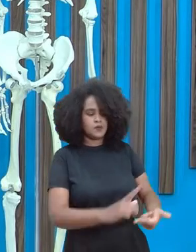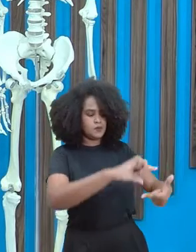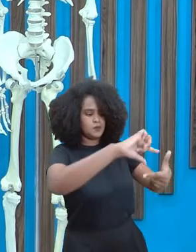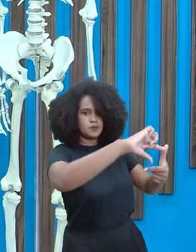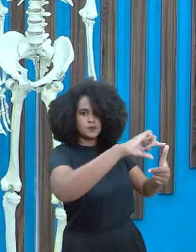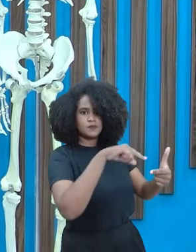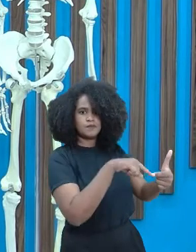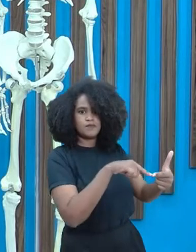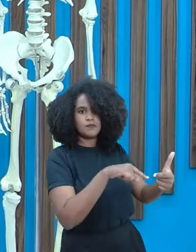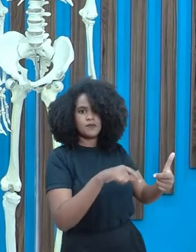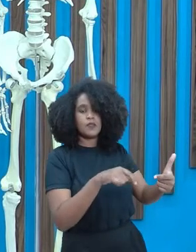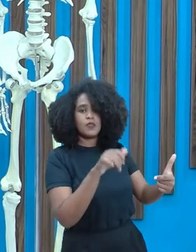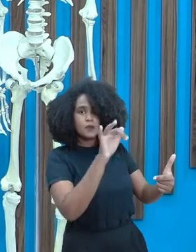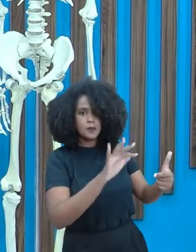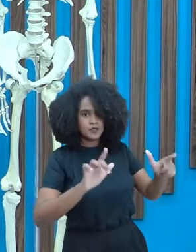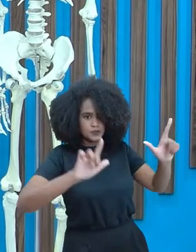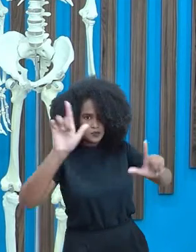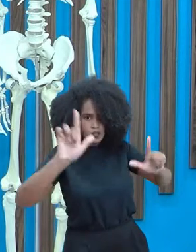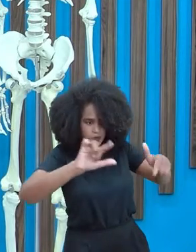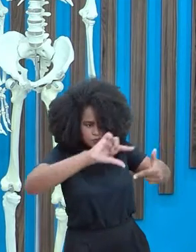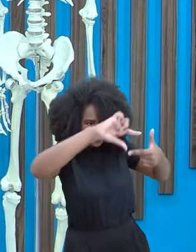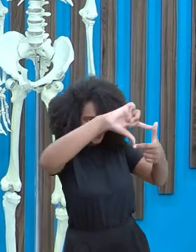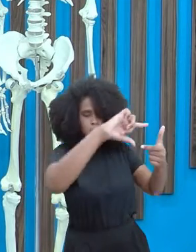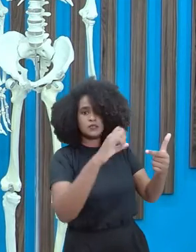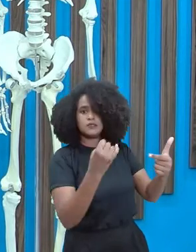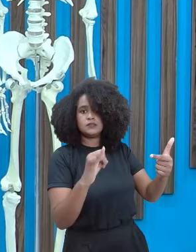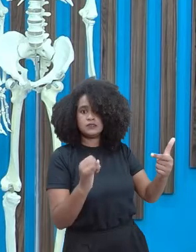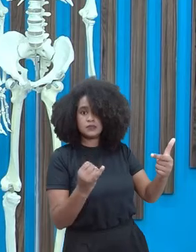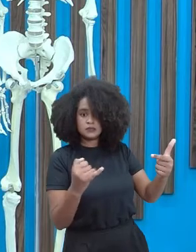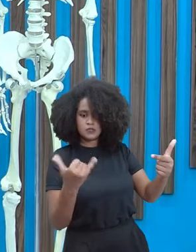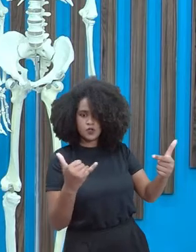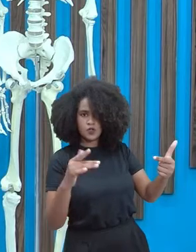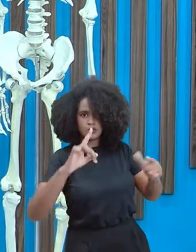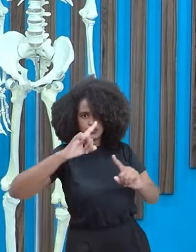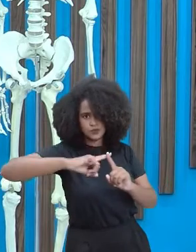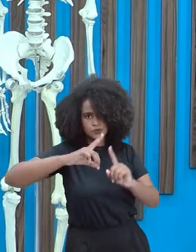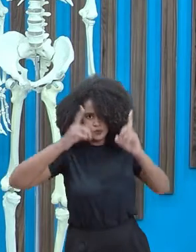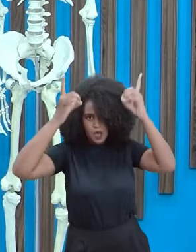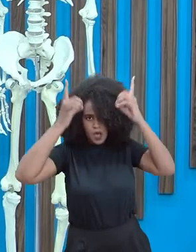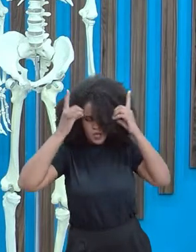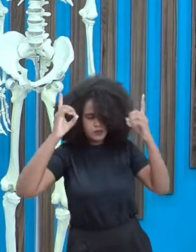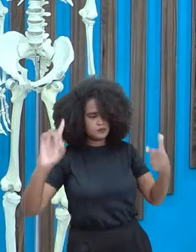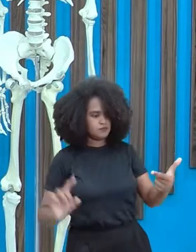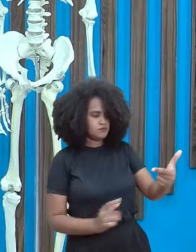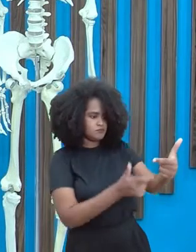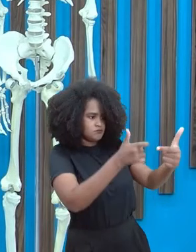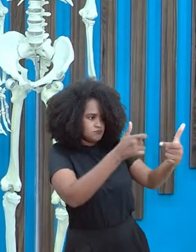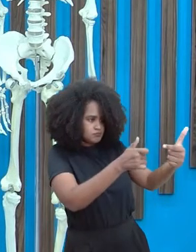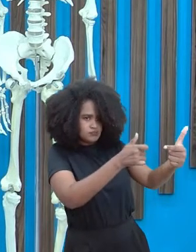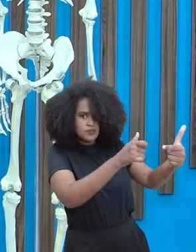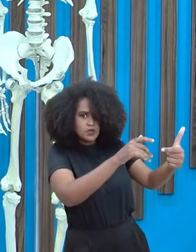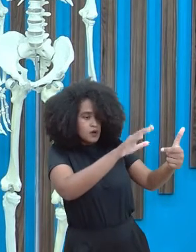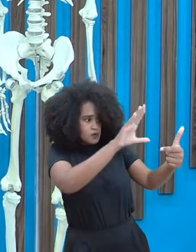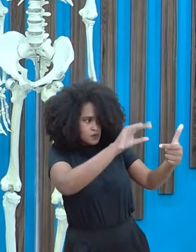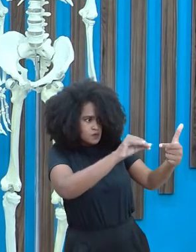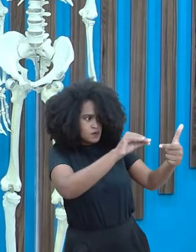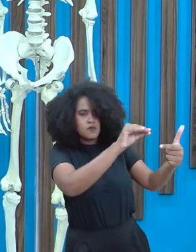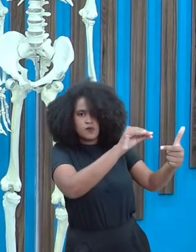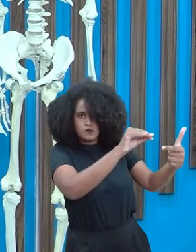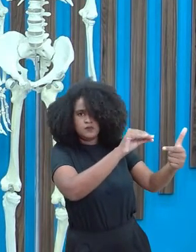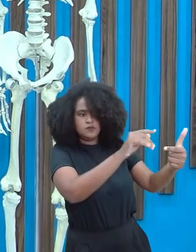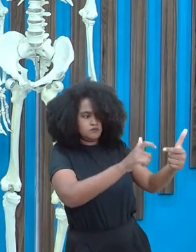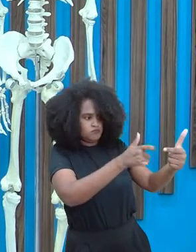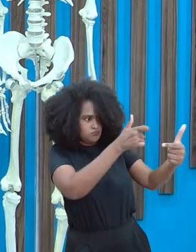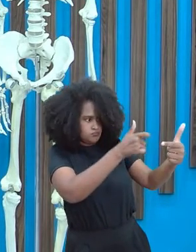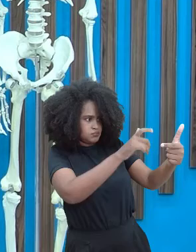QR Code para quem tem o celular Android. É muito importante que vocês apontem aí a câmera